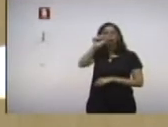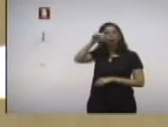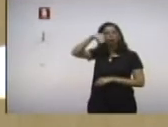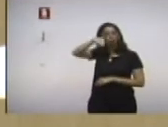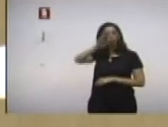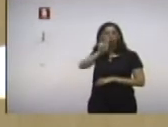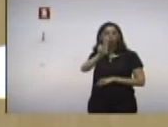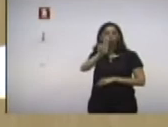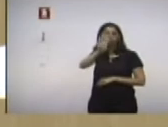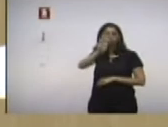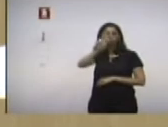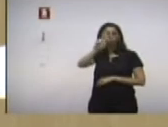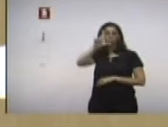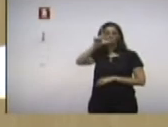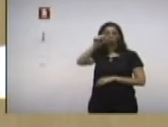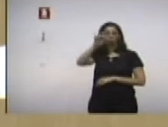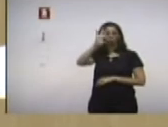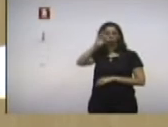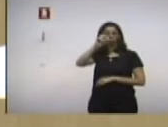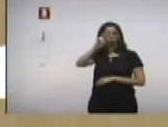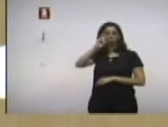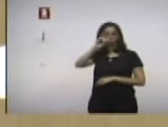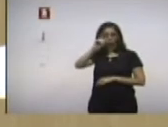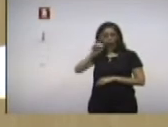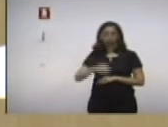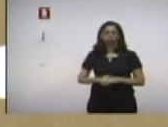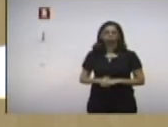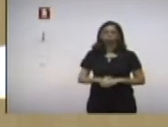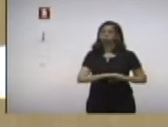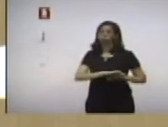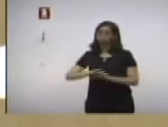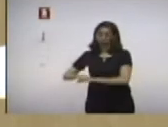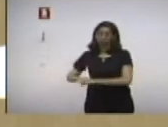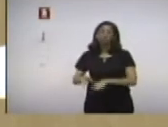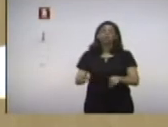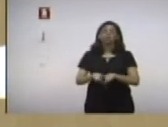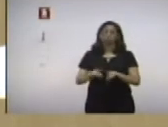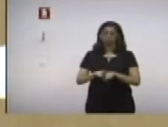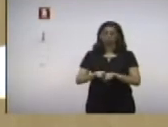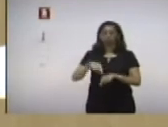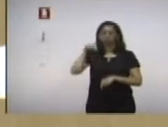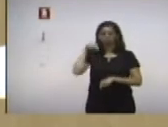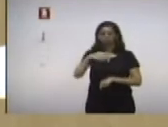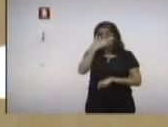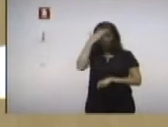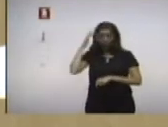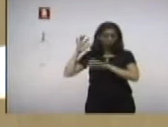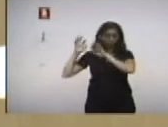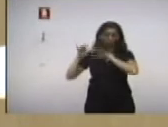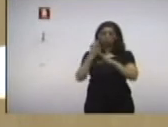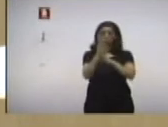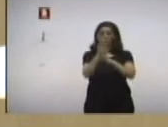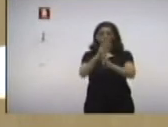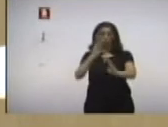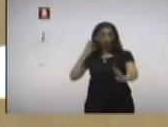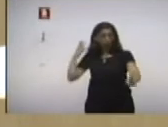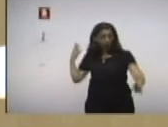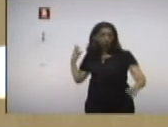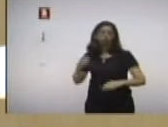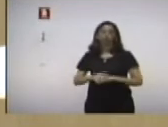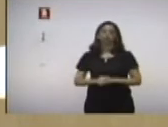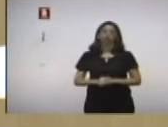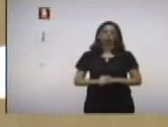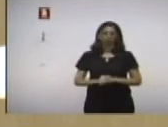filas e filas de espera de atendimento e tem mais no próprio orçamento eu pedi para